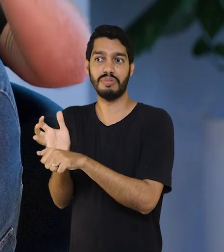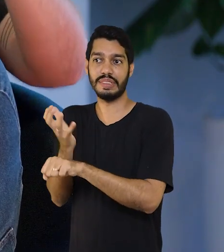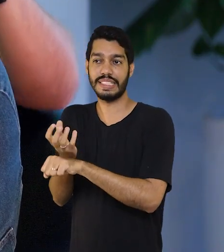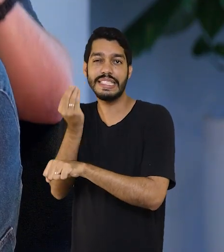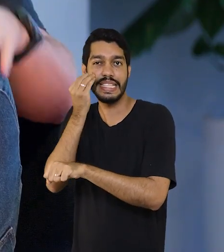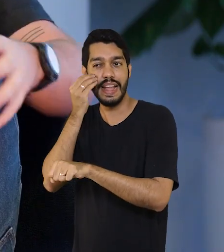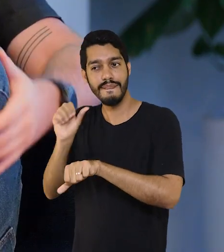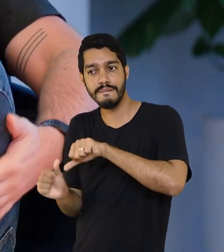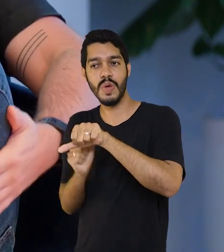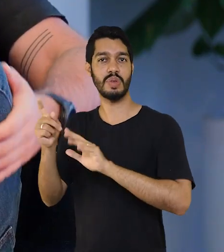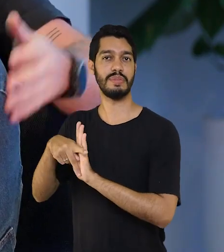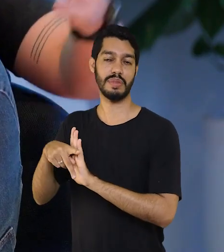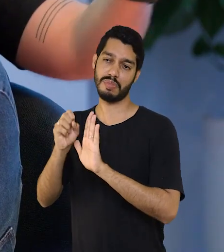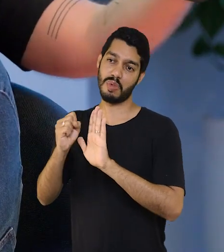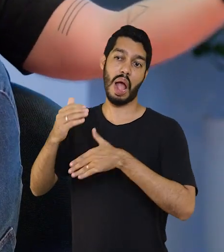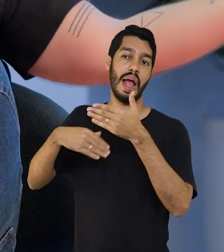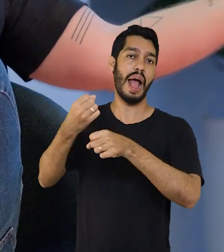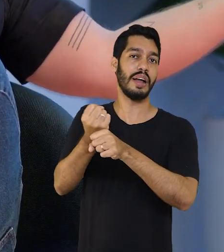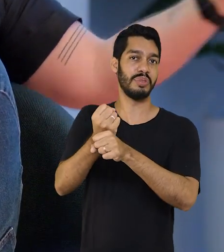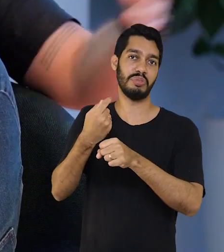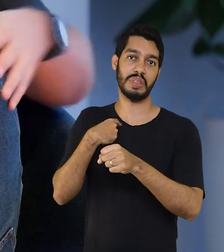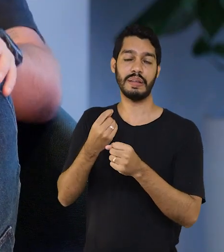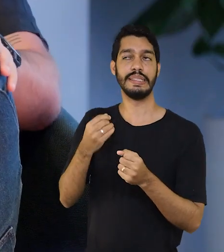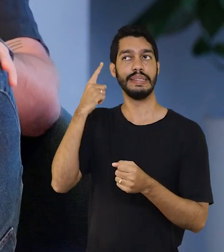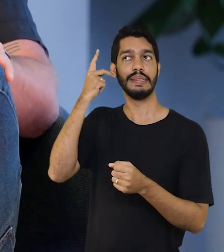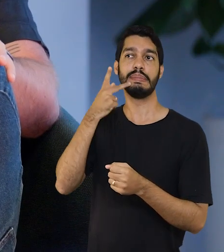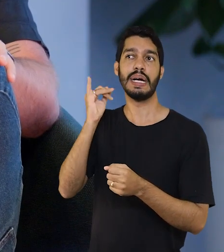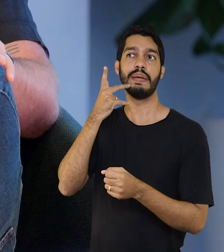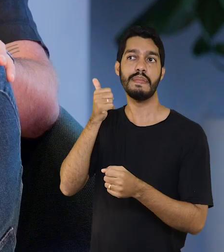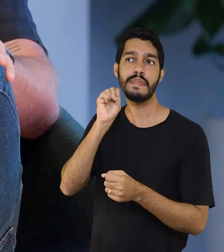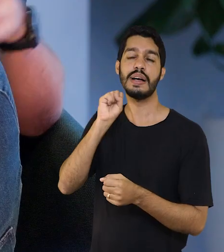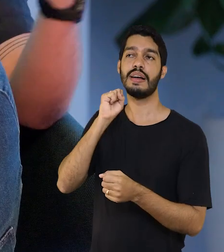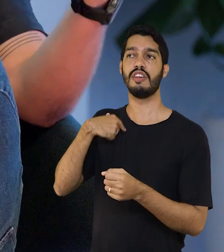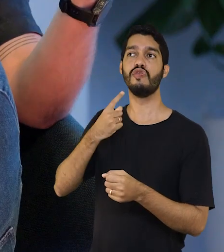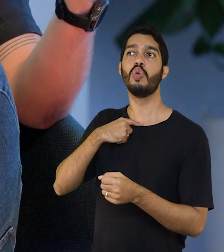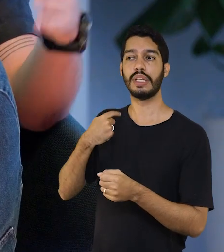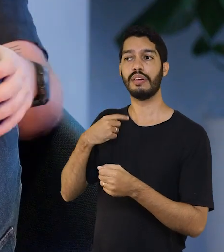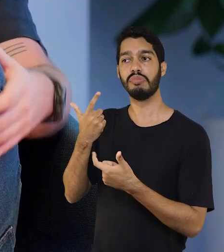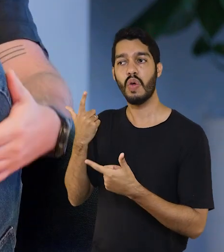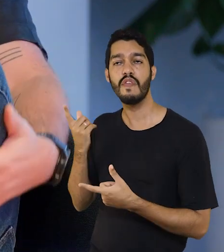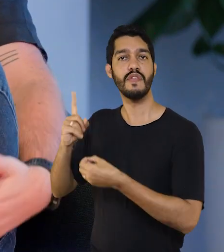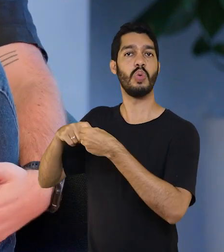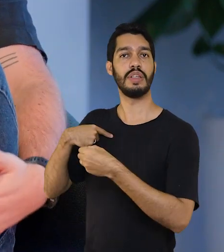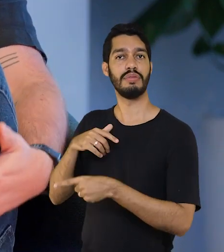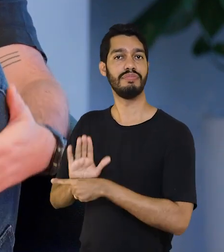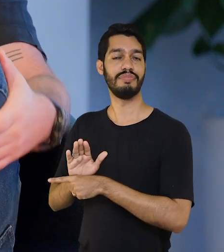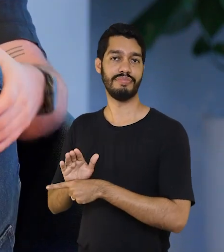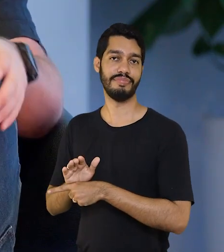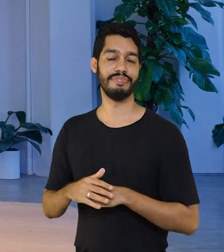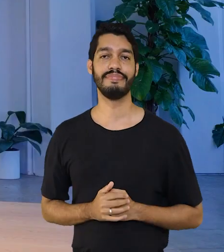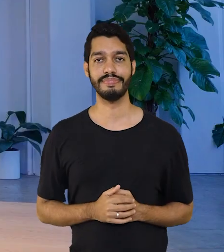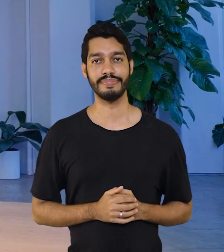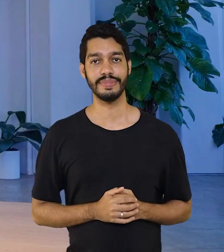daqui a uns anos eu retome esse projeto deles. Então, eu dei a sorte de nascer nesse lugar e é a base de tudo que eu acabei construindo na vida de